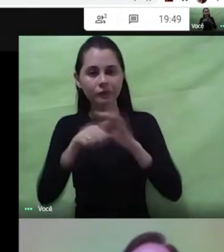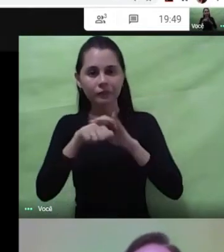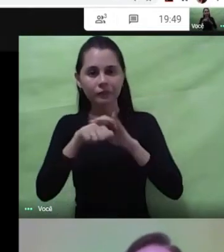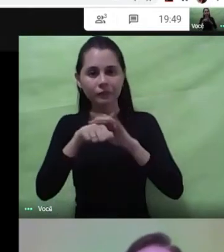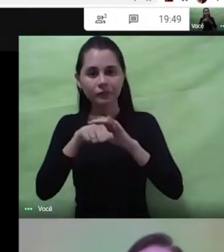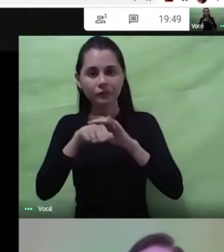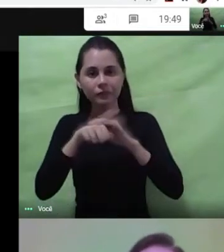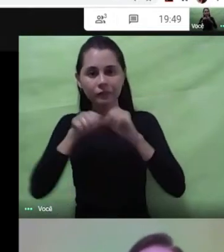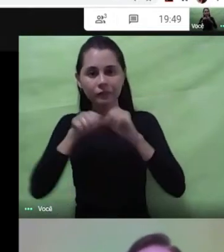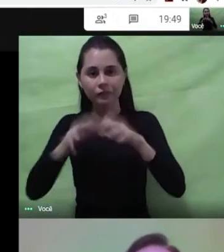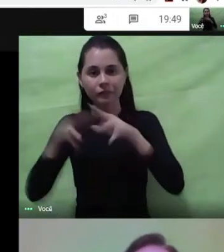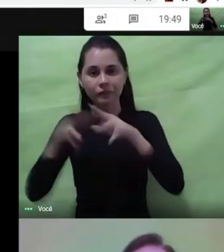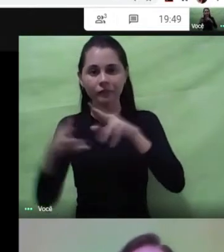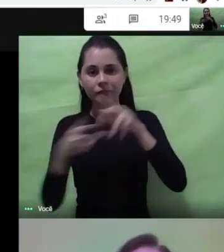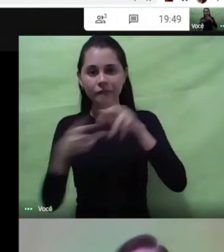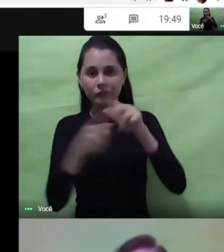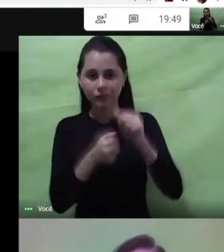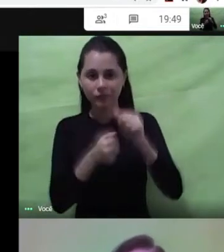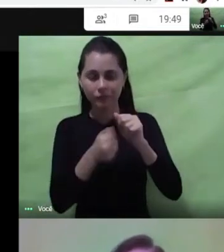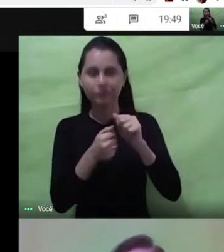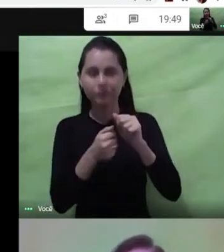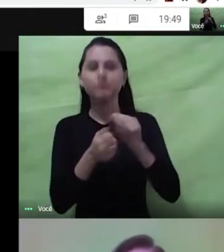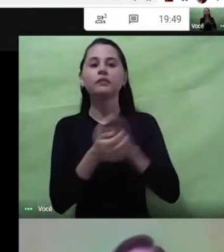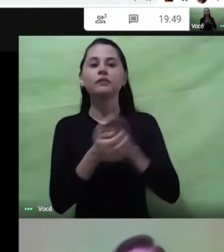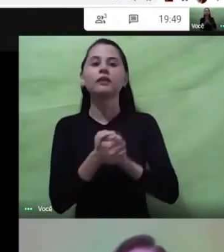Como componentes, temos